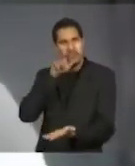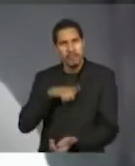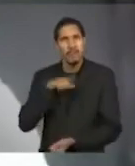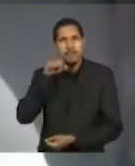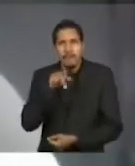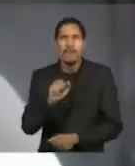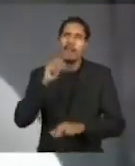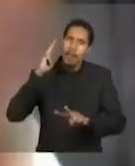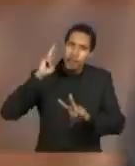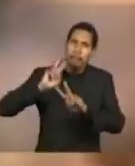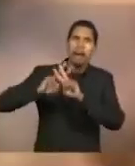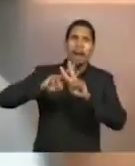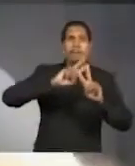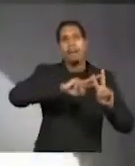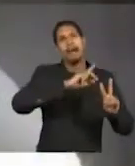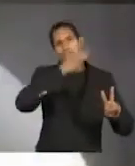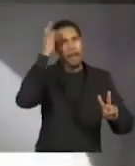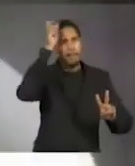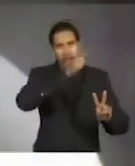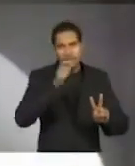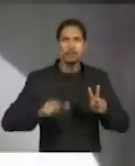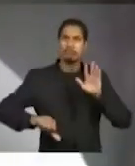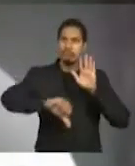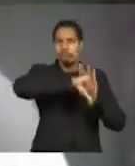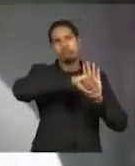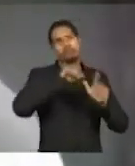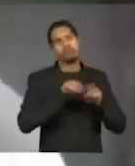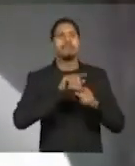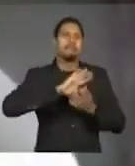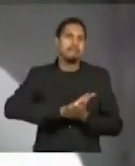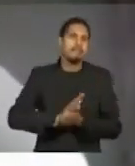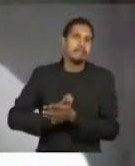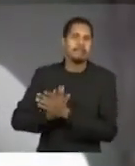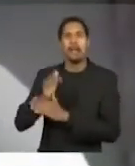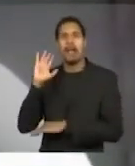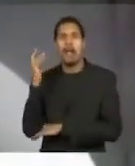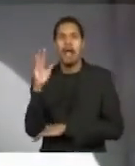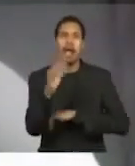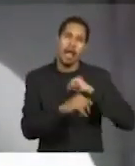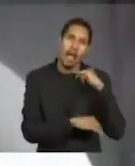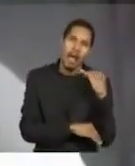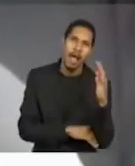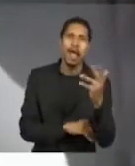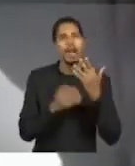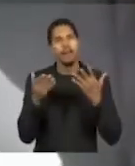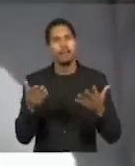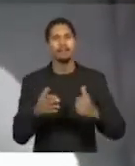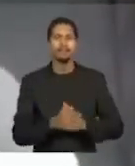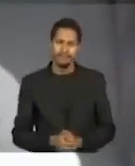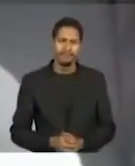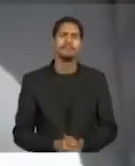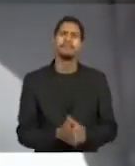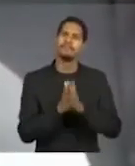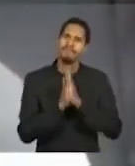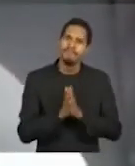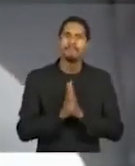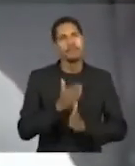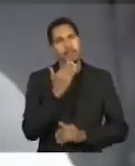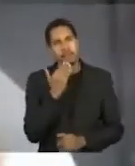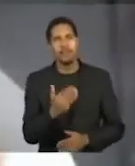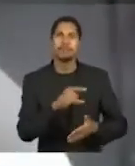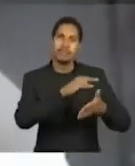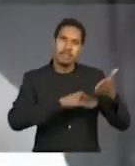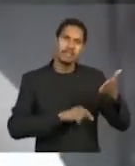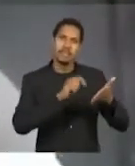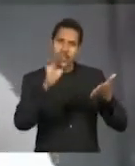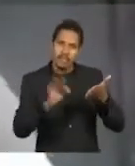com a prisão os responsáveis por essa devastação dos nossos mananciais, das nossas matas. Eu peço, o abaixo-assinado